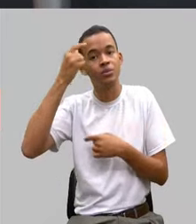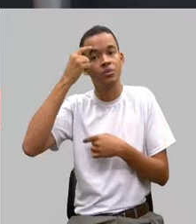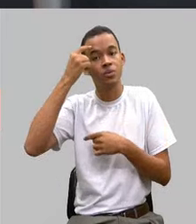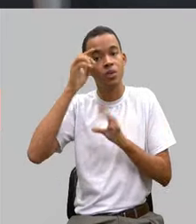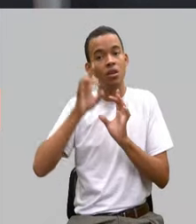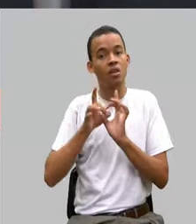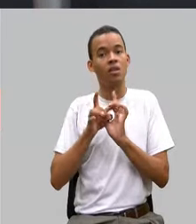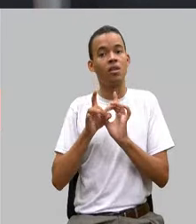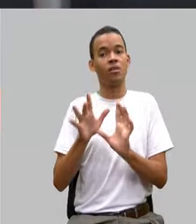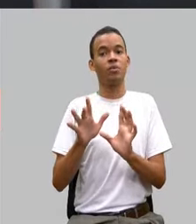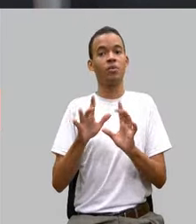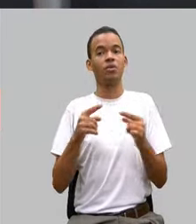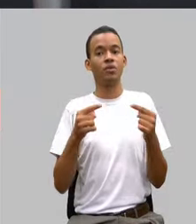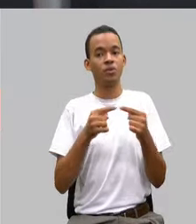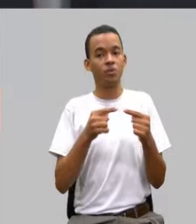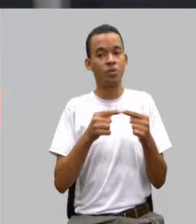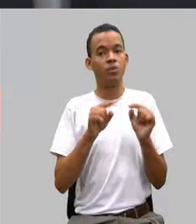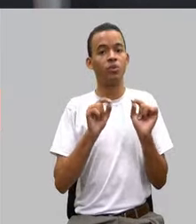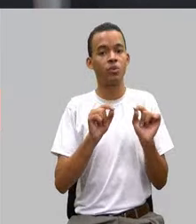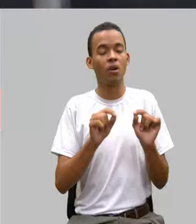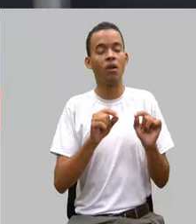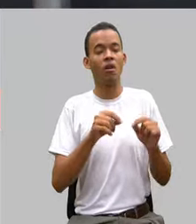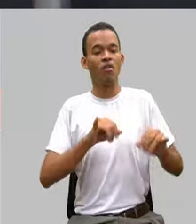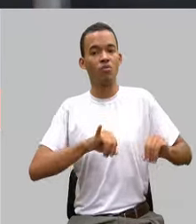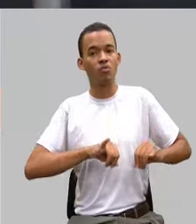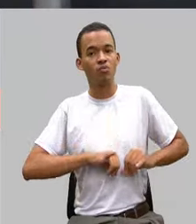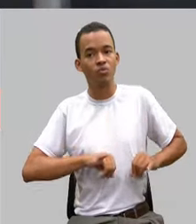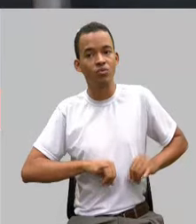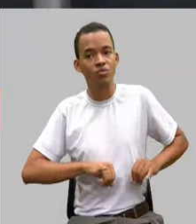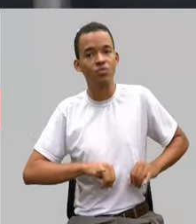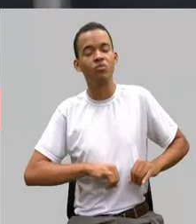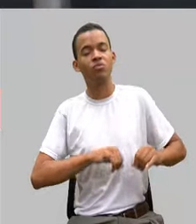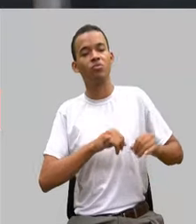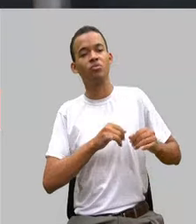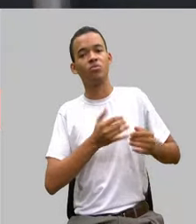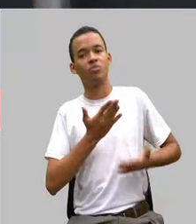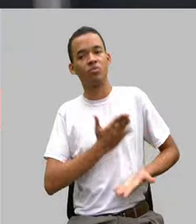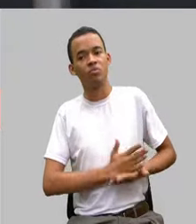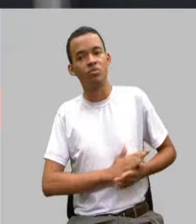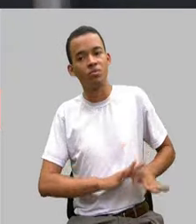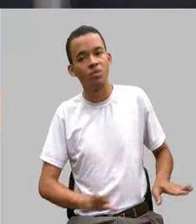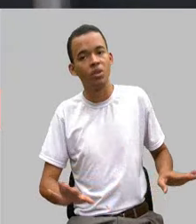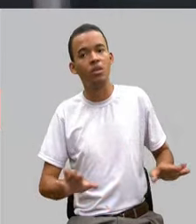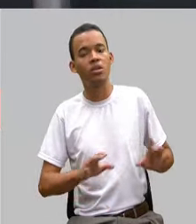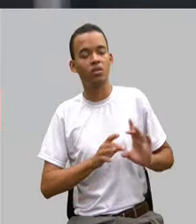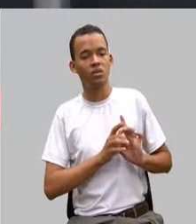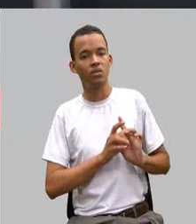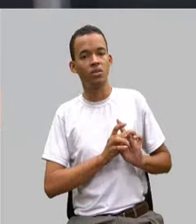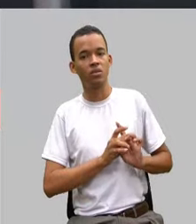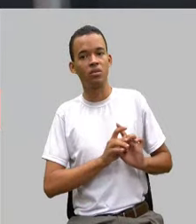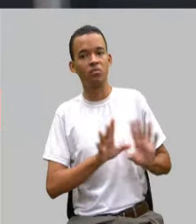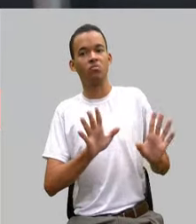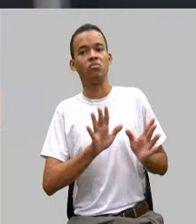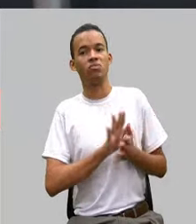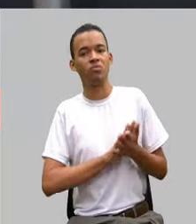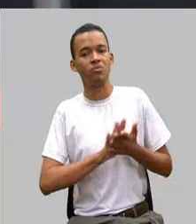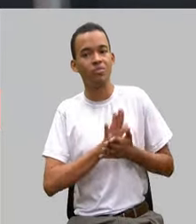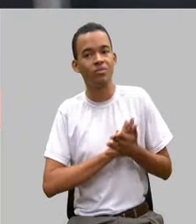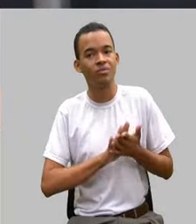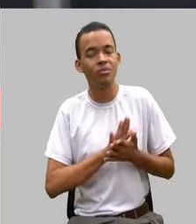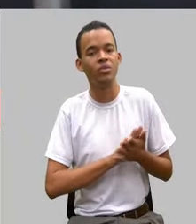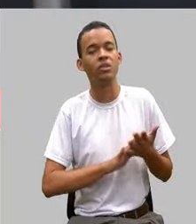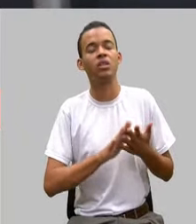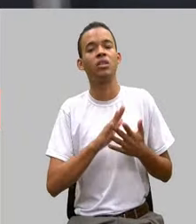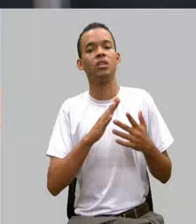Sofrimento a liberdade como forma de apaziguar e mitigar o desconforto a liberdade